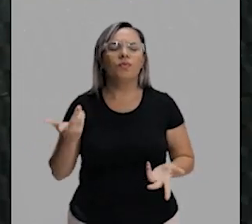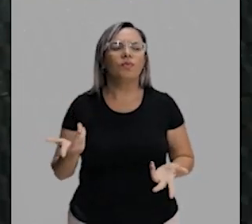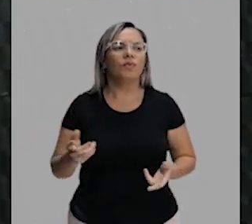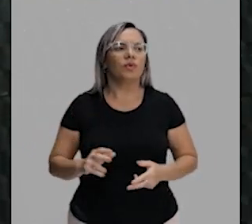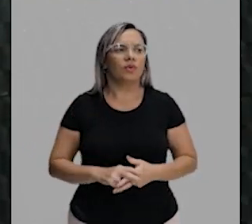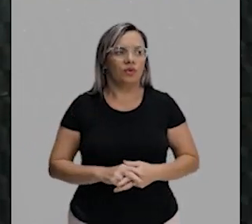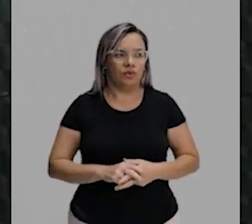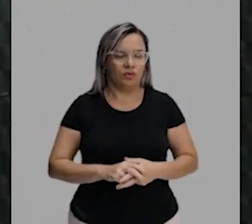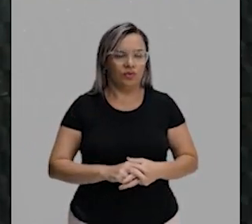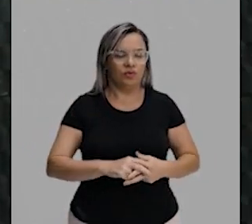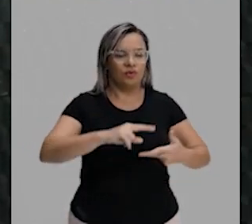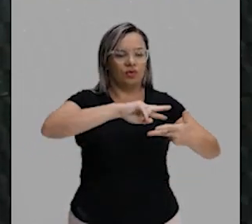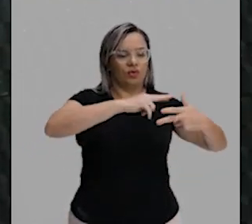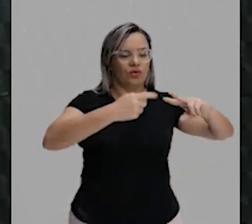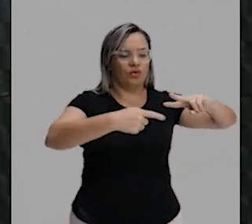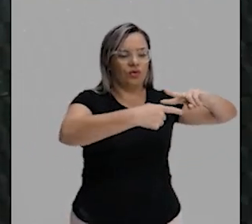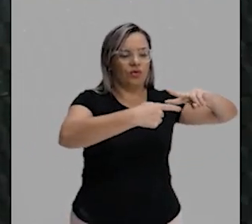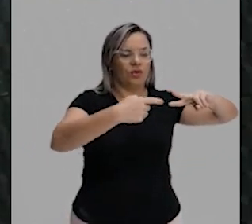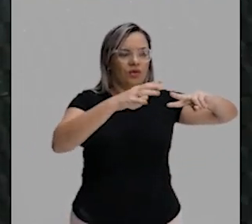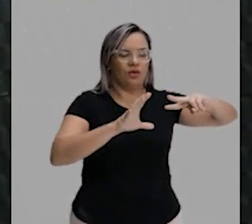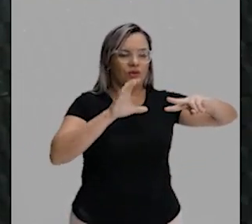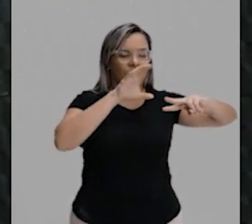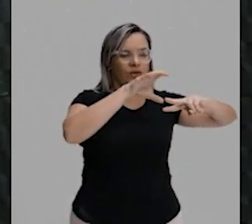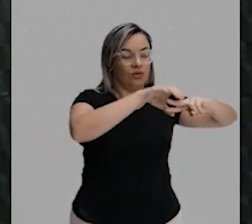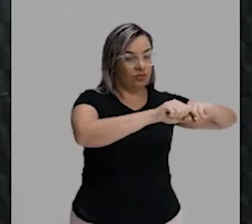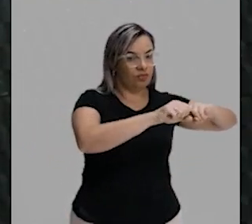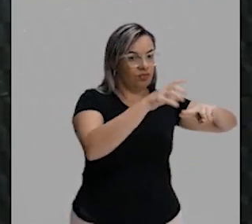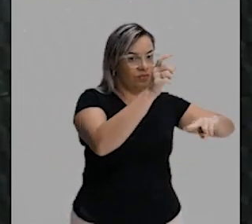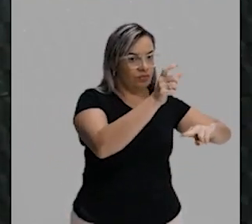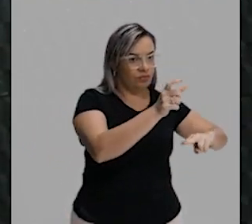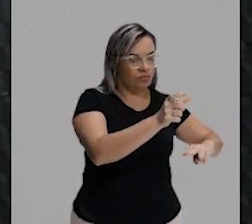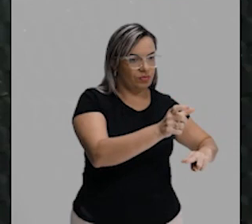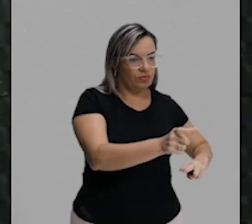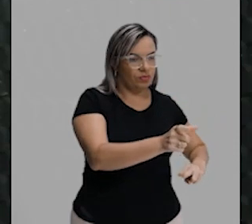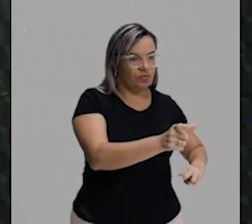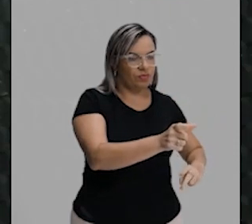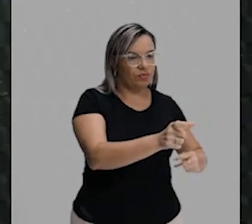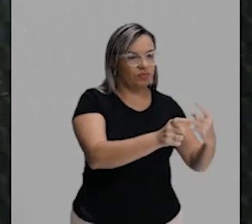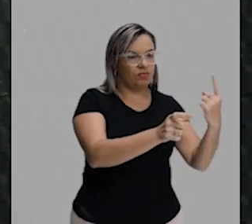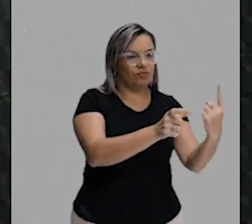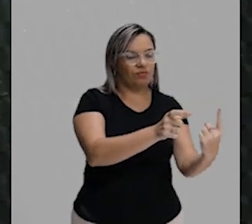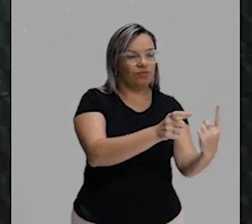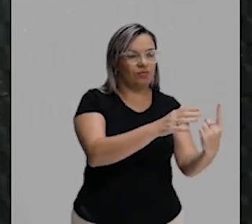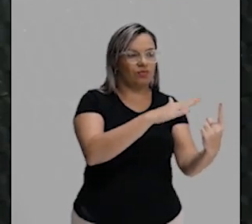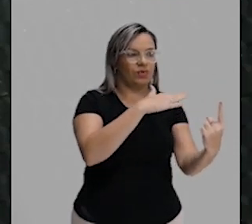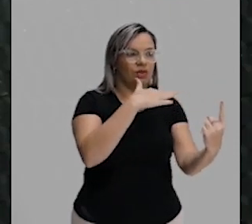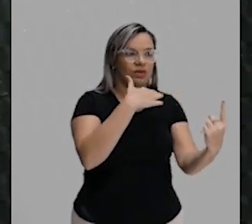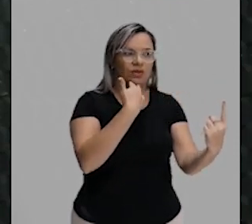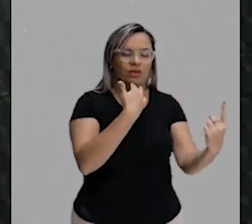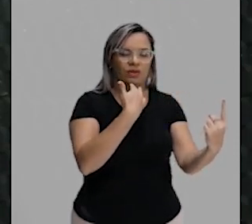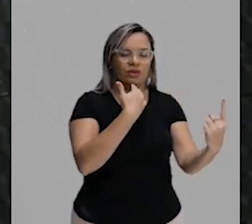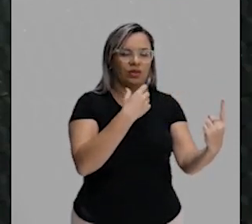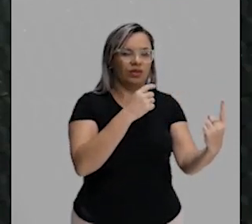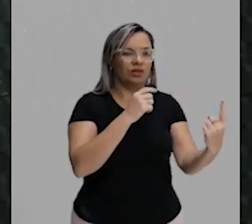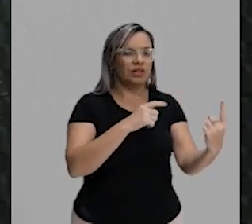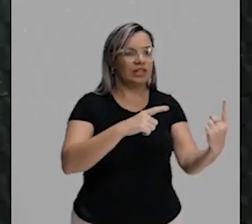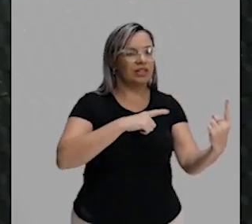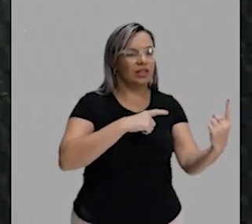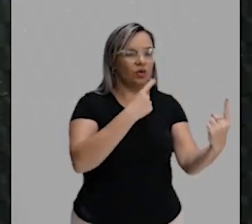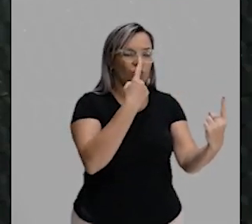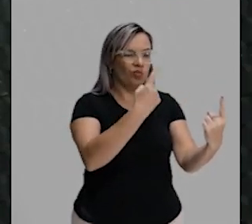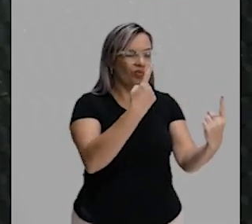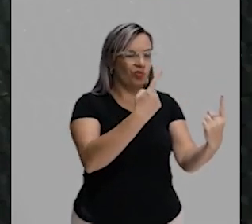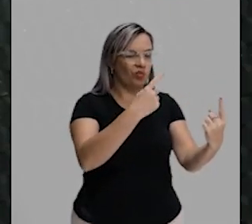O letal dominante é aquele que, para que o indivíduo venha morrer, basta a presença de um único